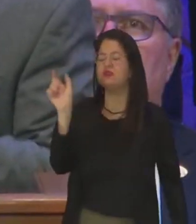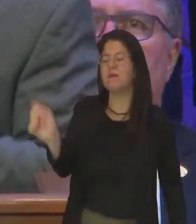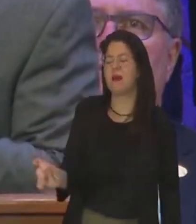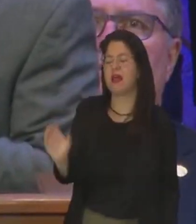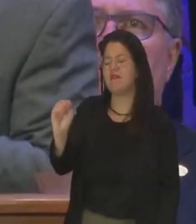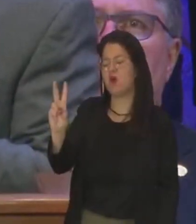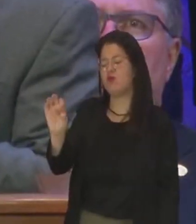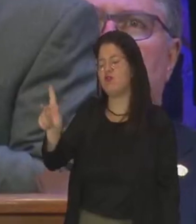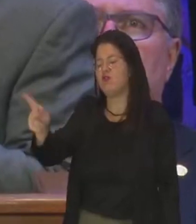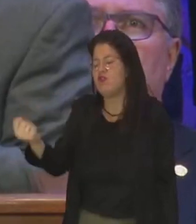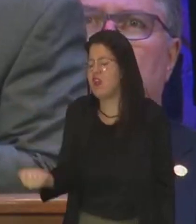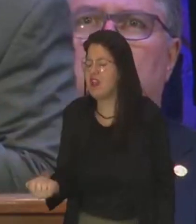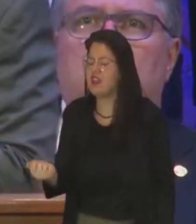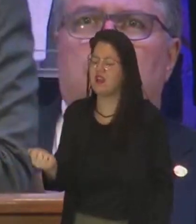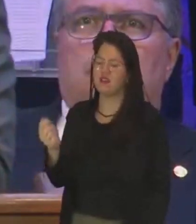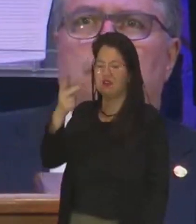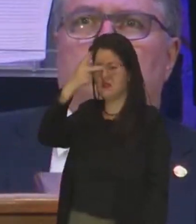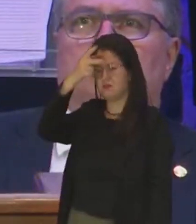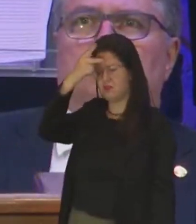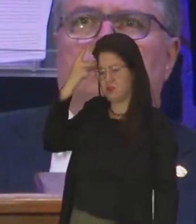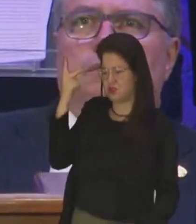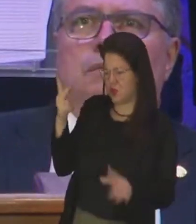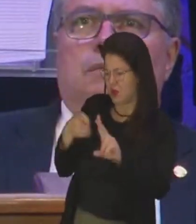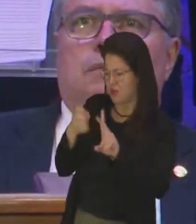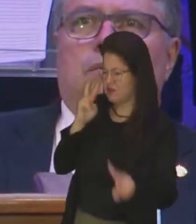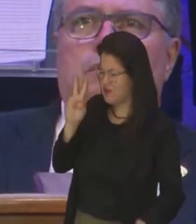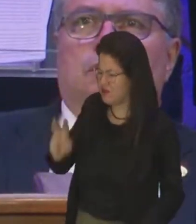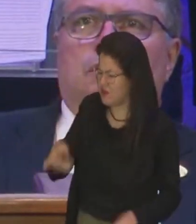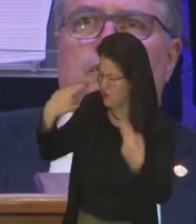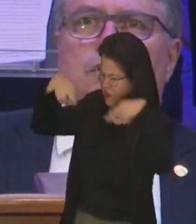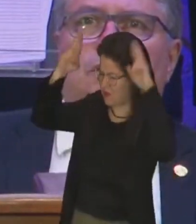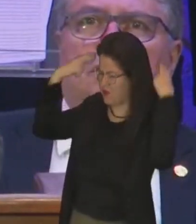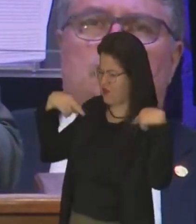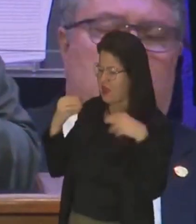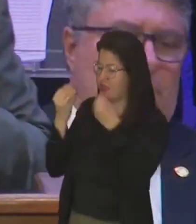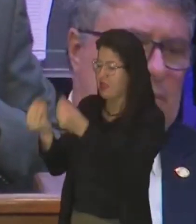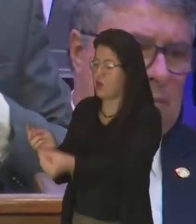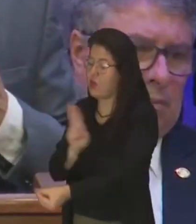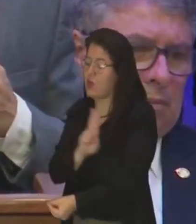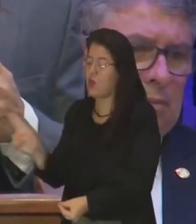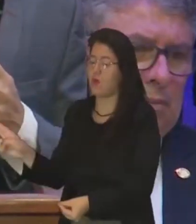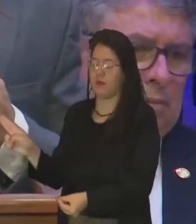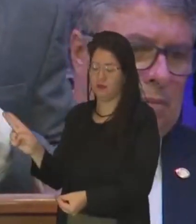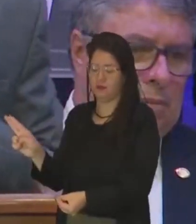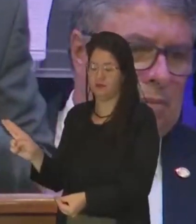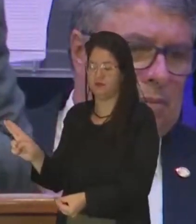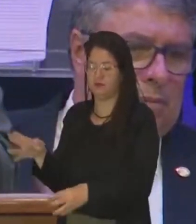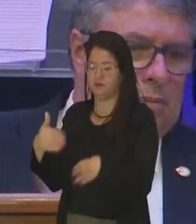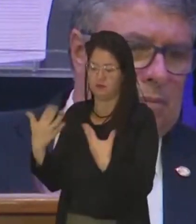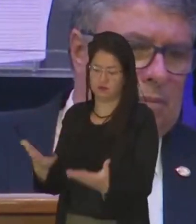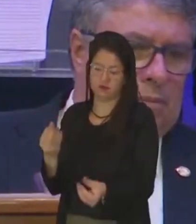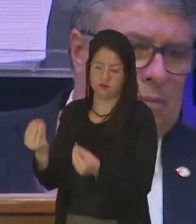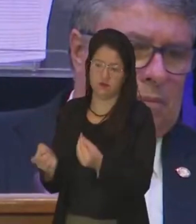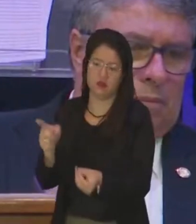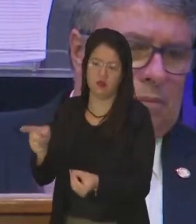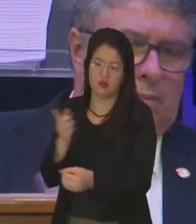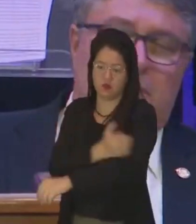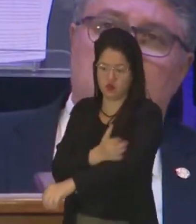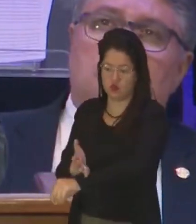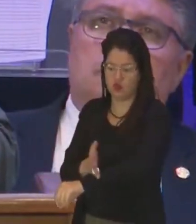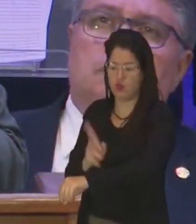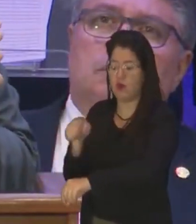Eles, quando viram a ovelha pela primeira vez, eles deram um nome para este animal. E como eles costumam fazer, é